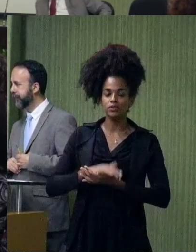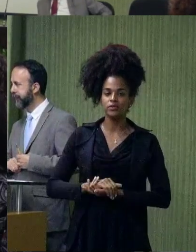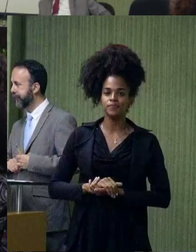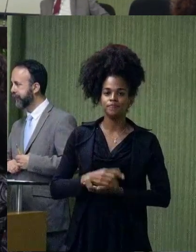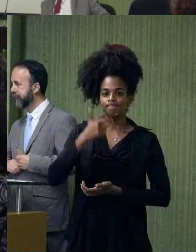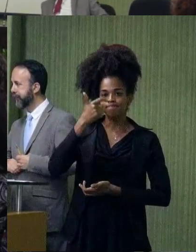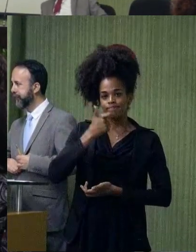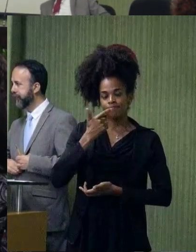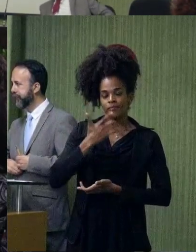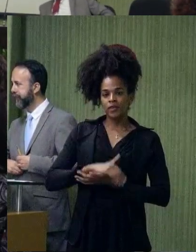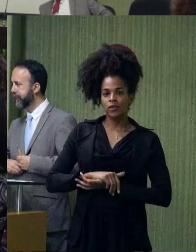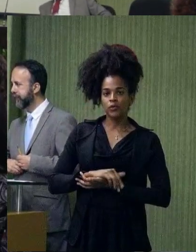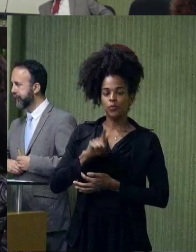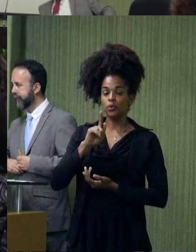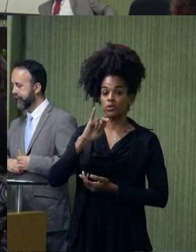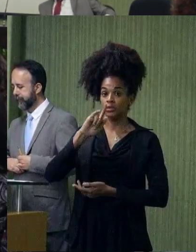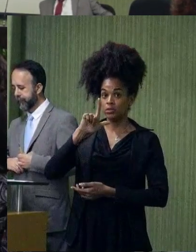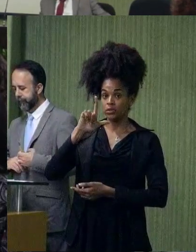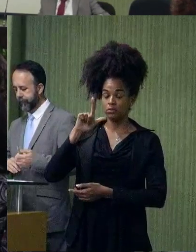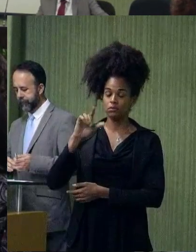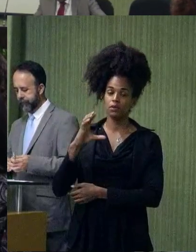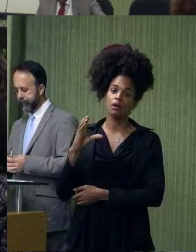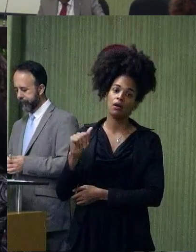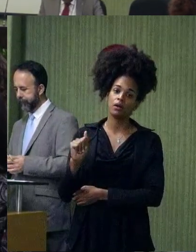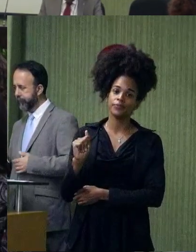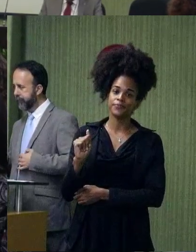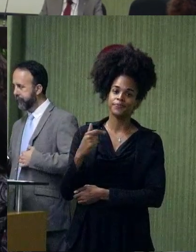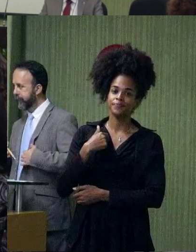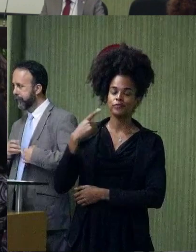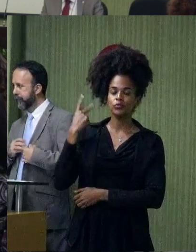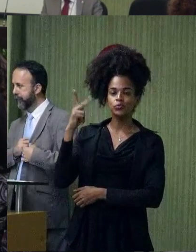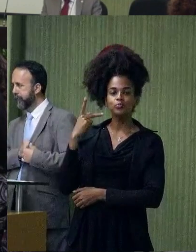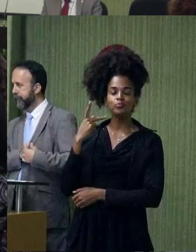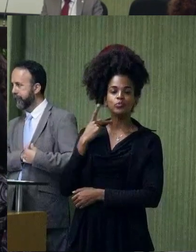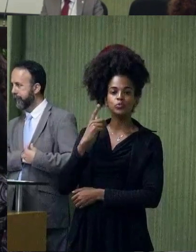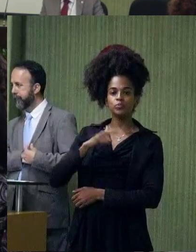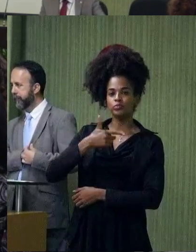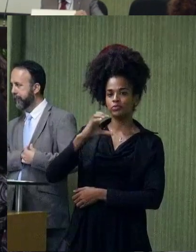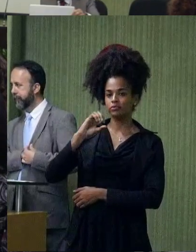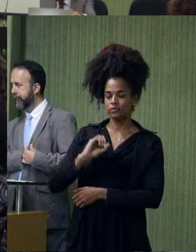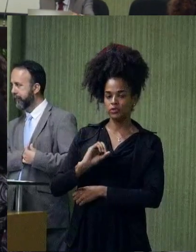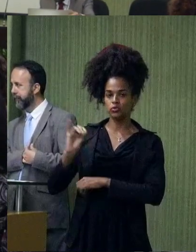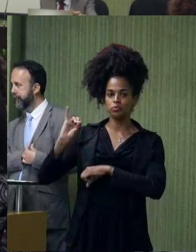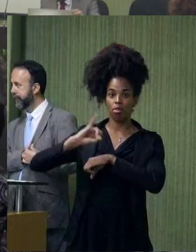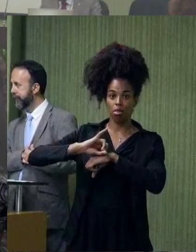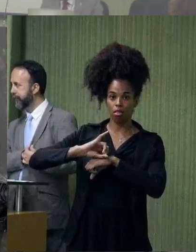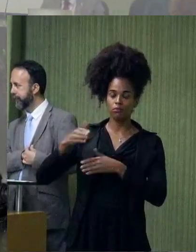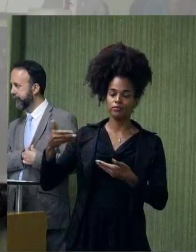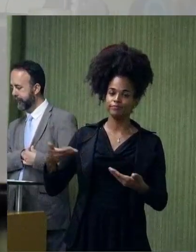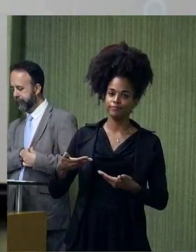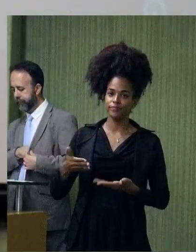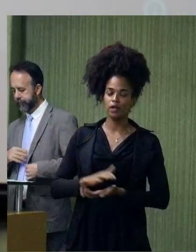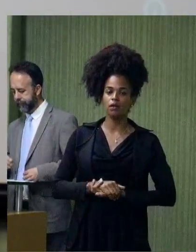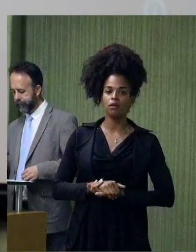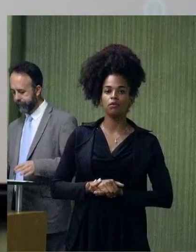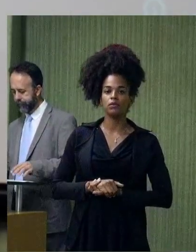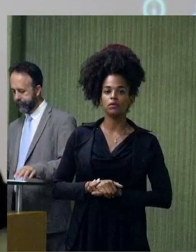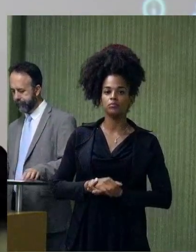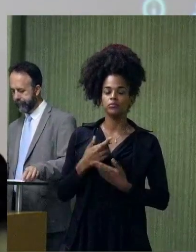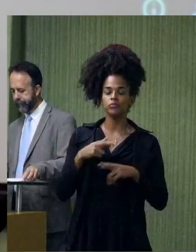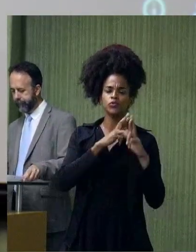eu meu nome é Gilka eu sou promotora da 29ª aqui da capital contribuição em